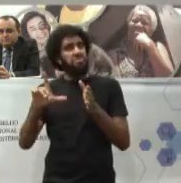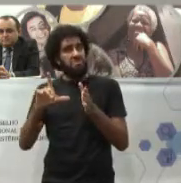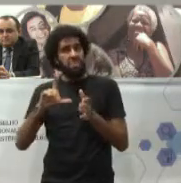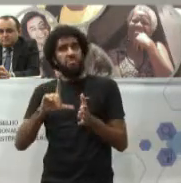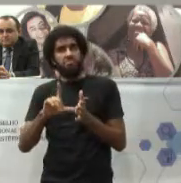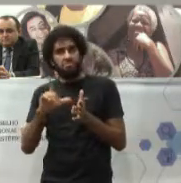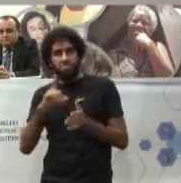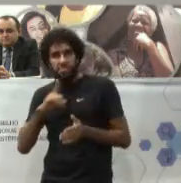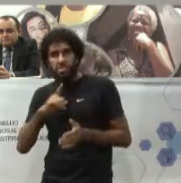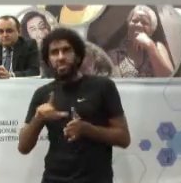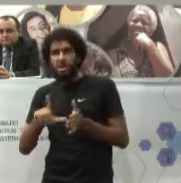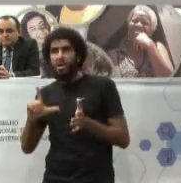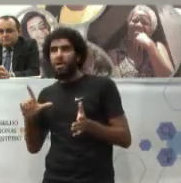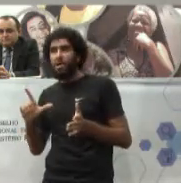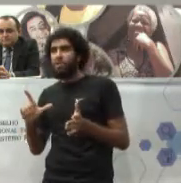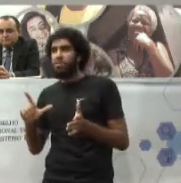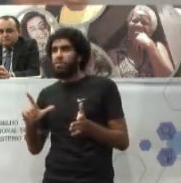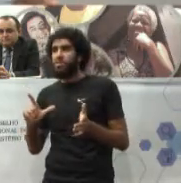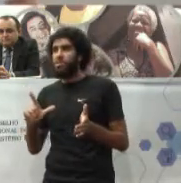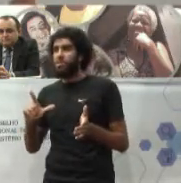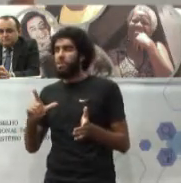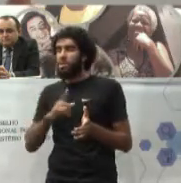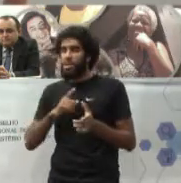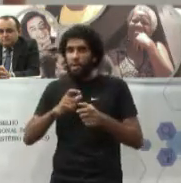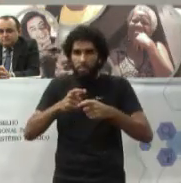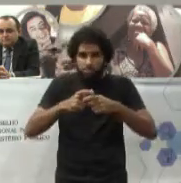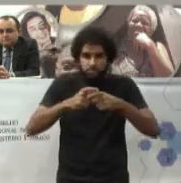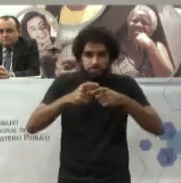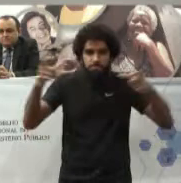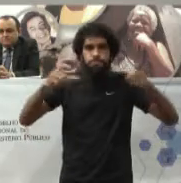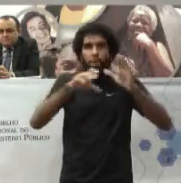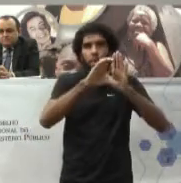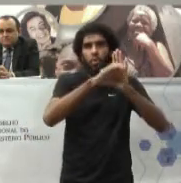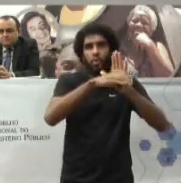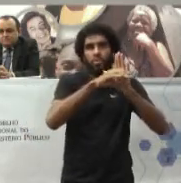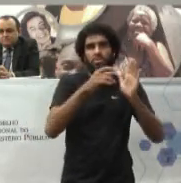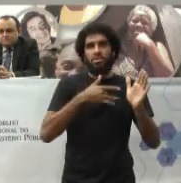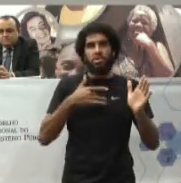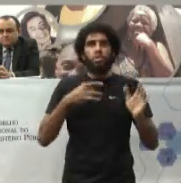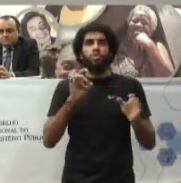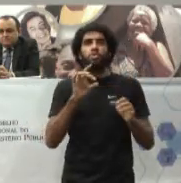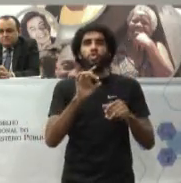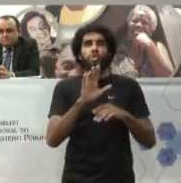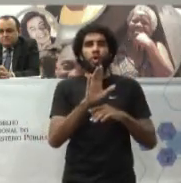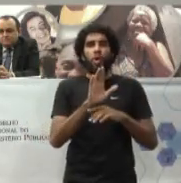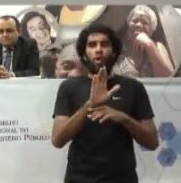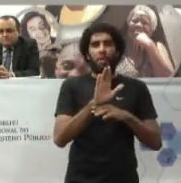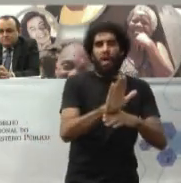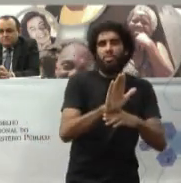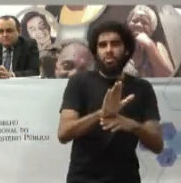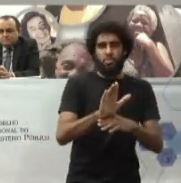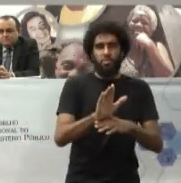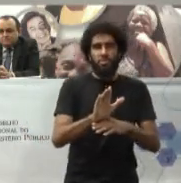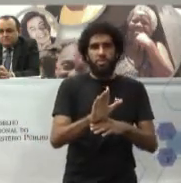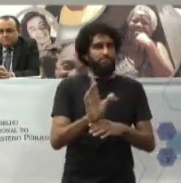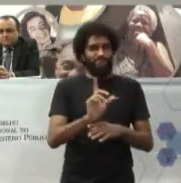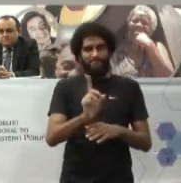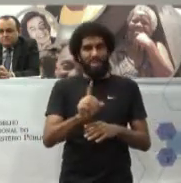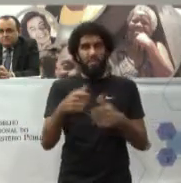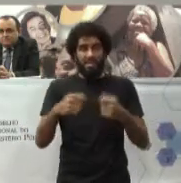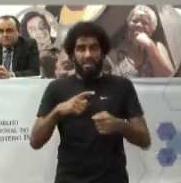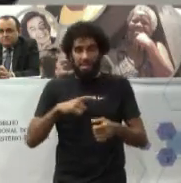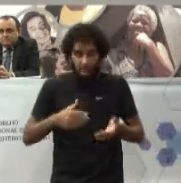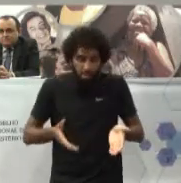econômica o tem o conceito ampliado de saúde que não é só a assistência que é a proteção a promoção mas levamos